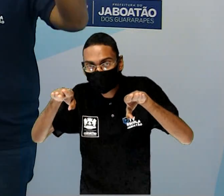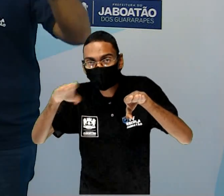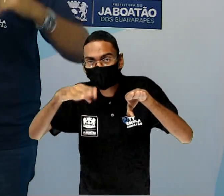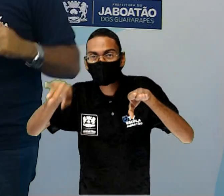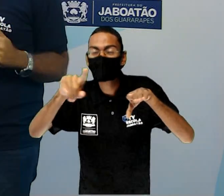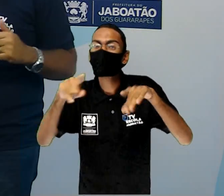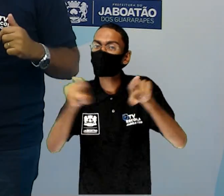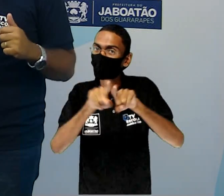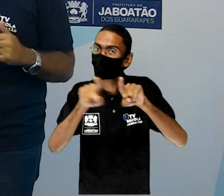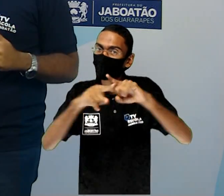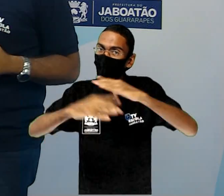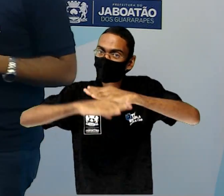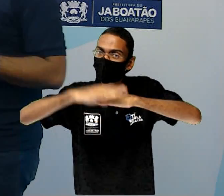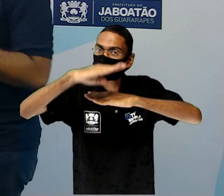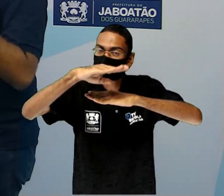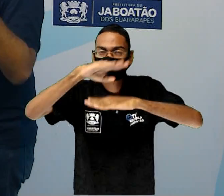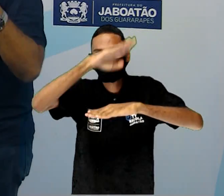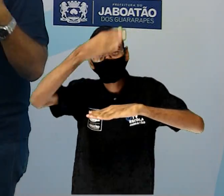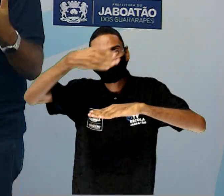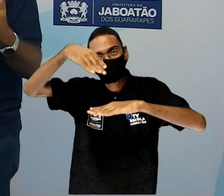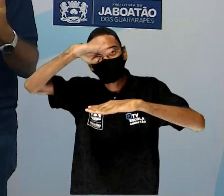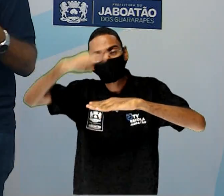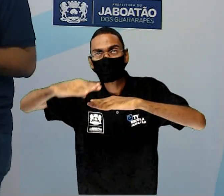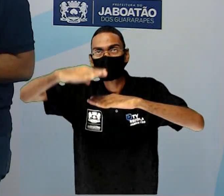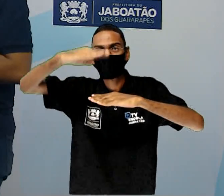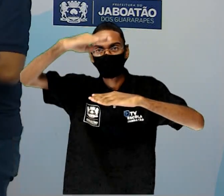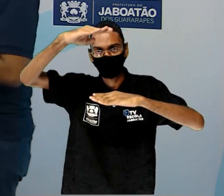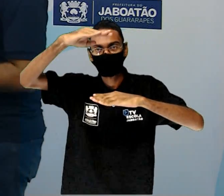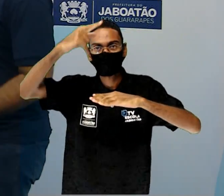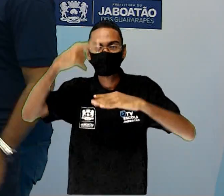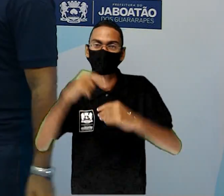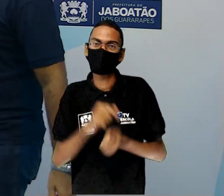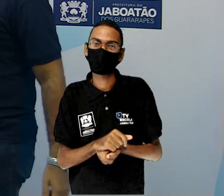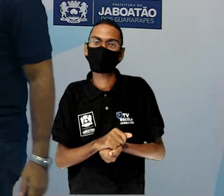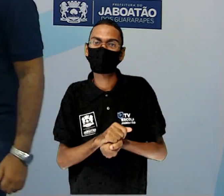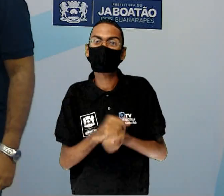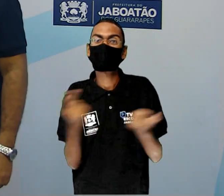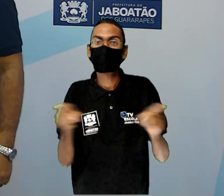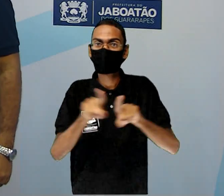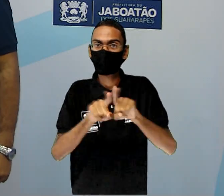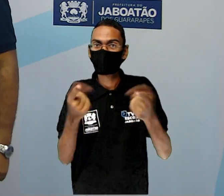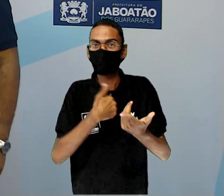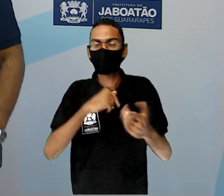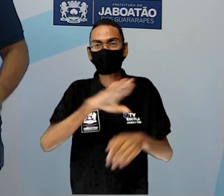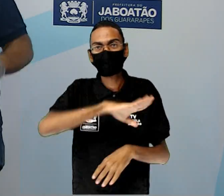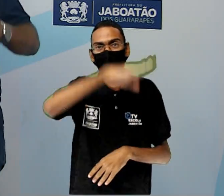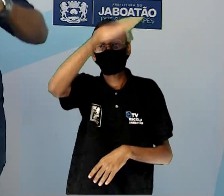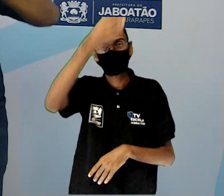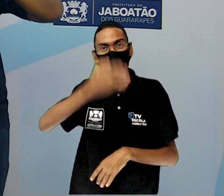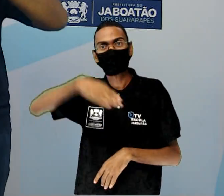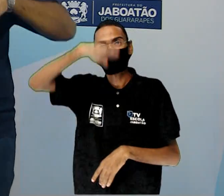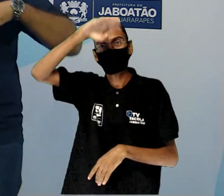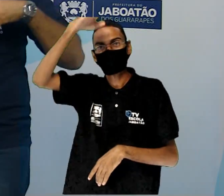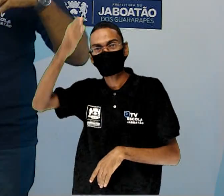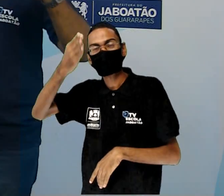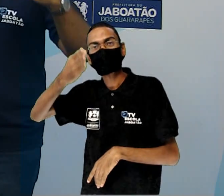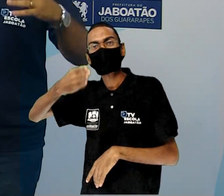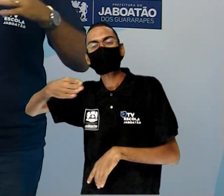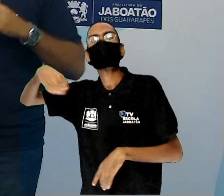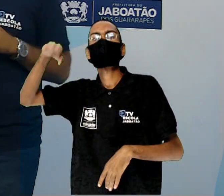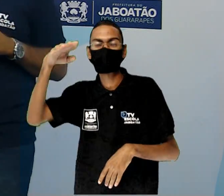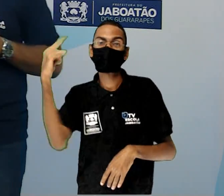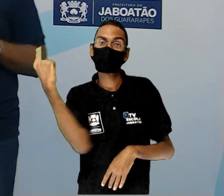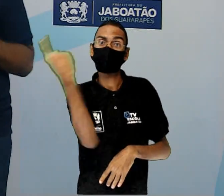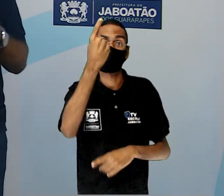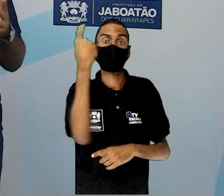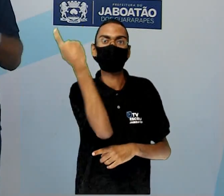até mesmo à altura dos planaltos, muitas vezes inclusive. Nós temos aí as montanhas, que são as áreas mais altas do